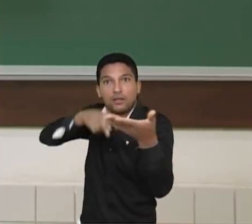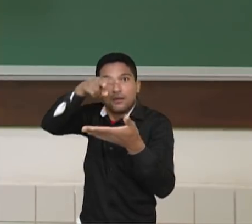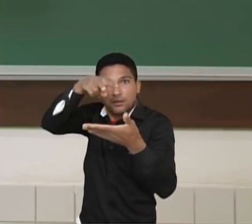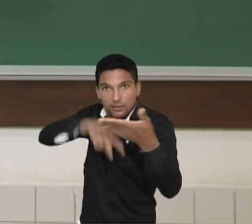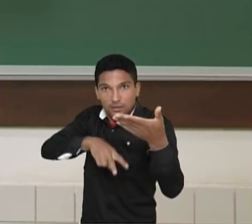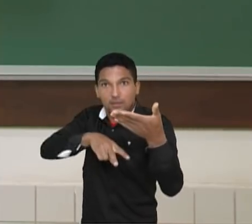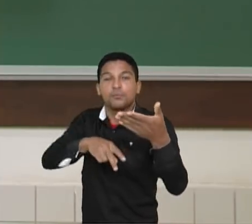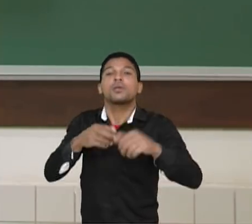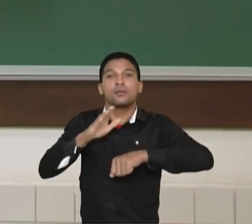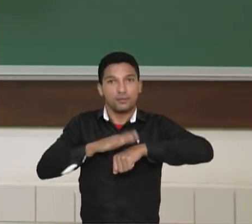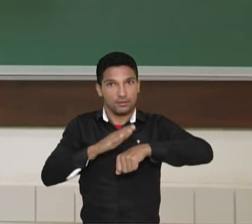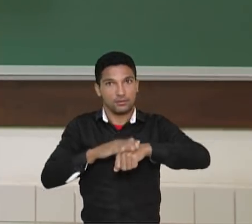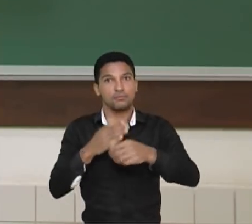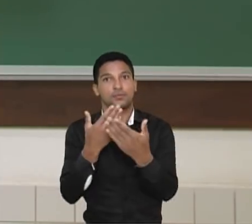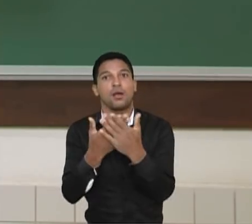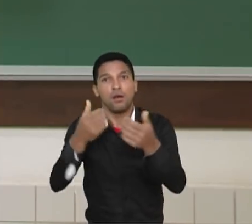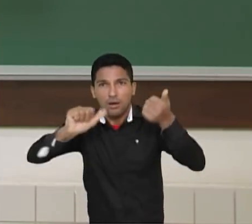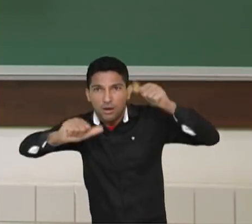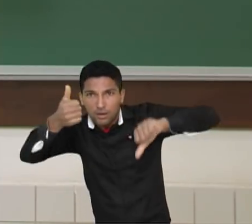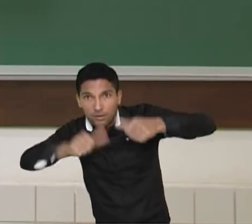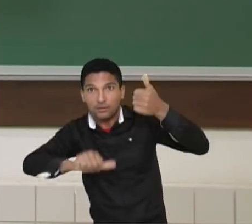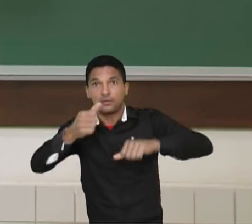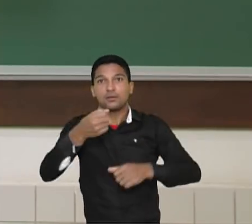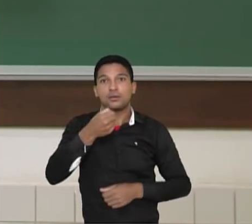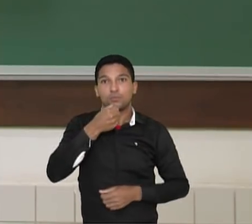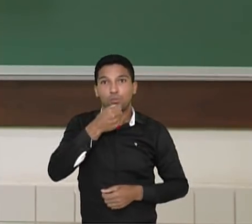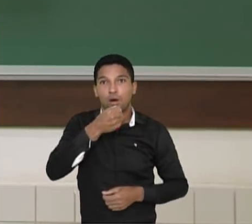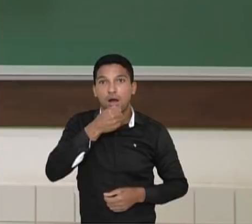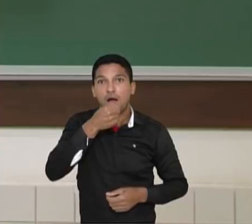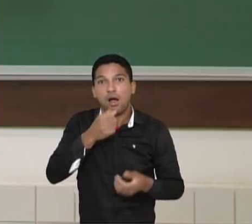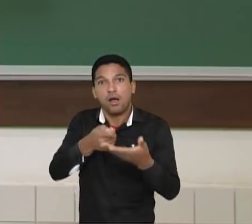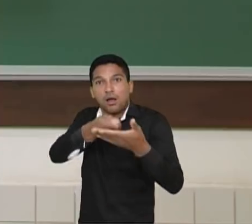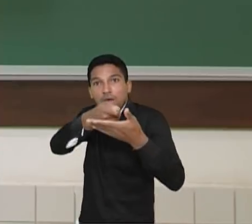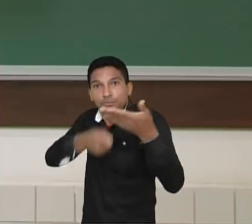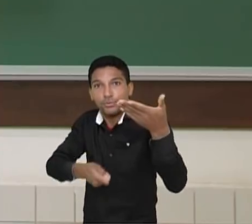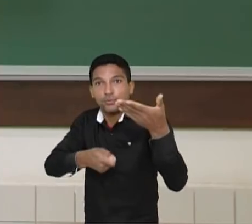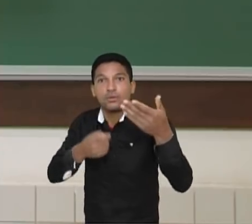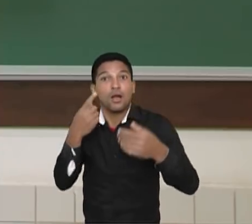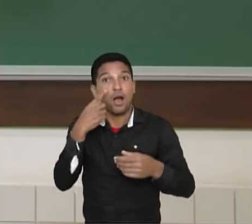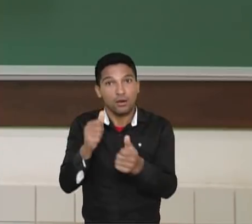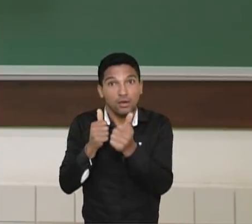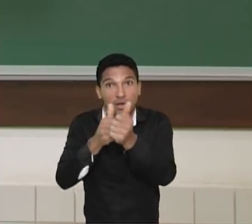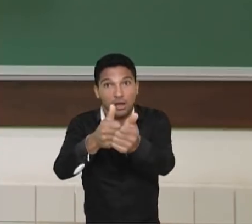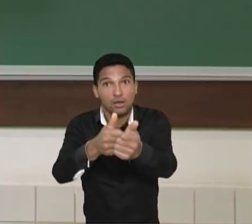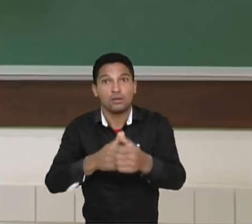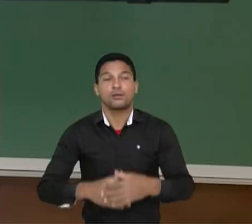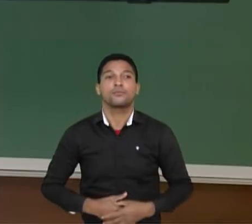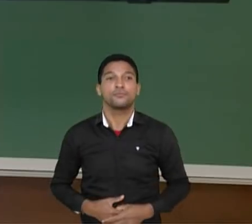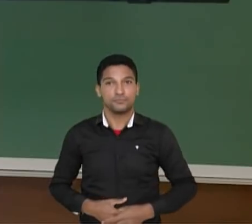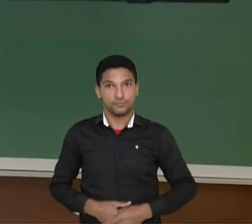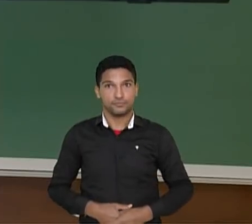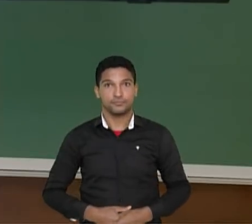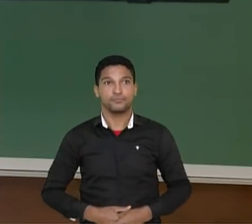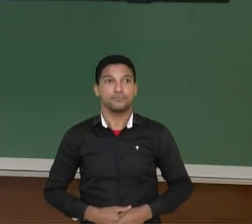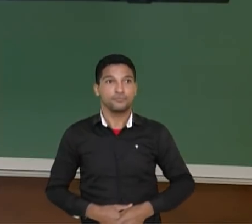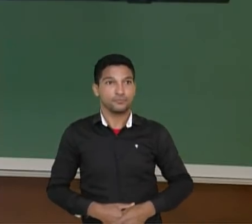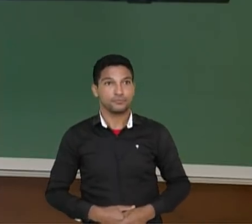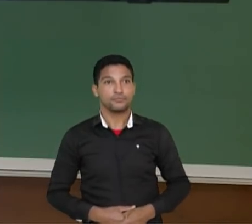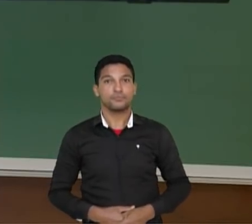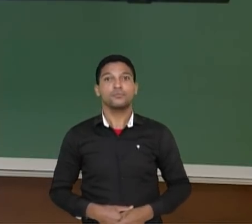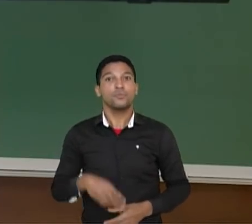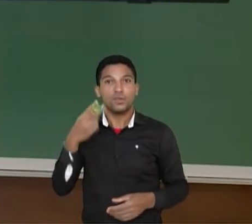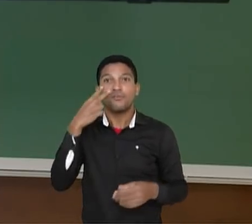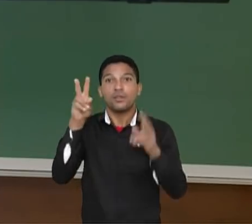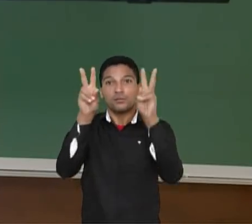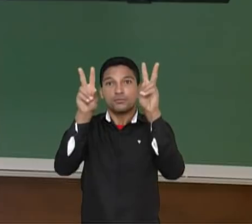nós avaliarmos essa reportagem. Então acompanha comigo a partir de agora esta reportagem, ok? Então